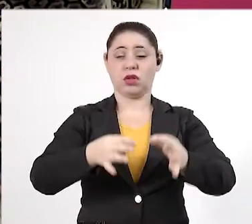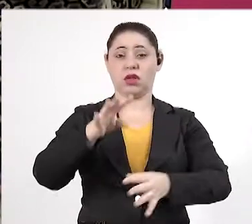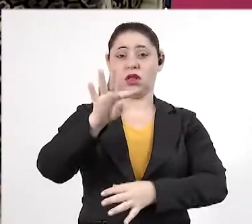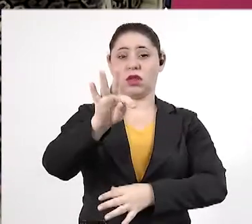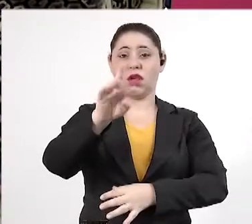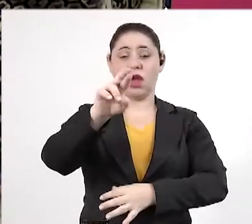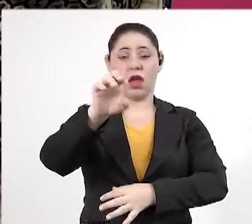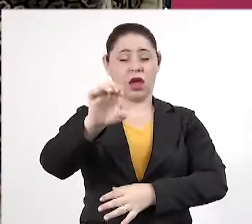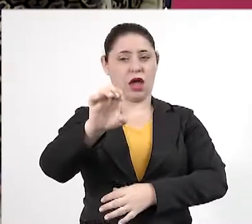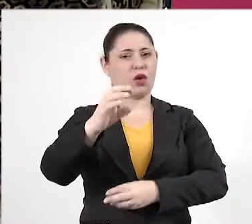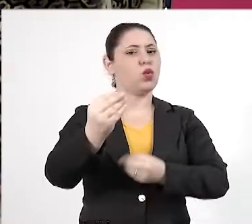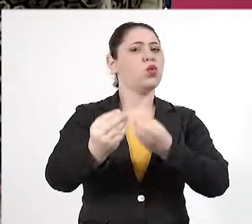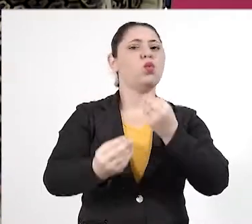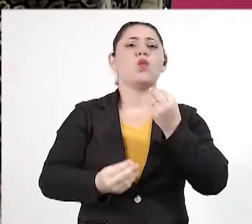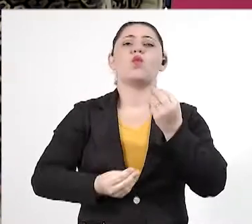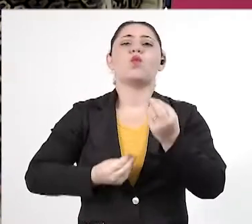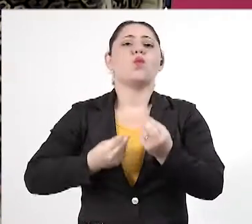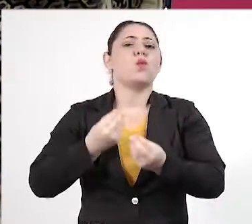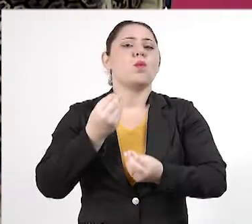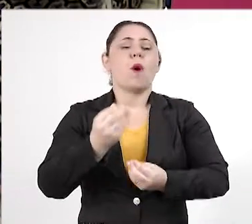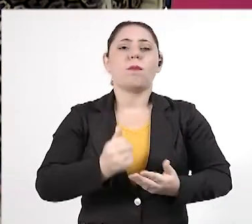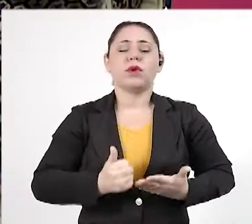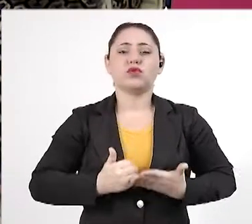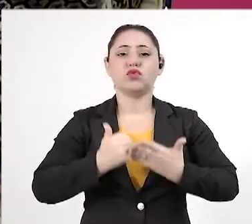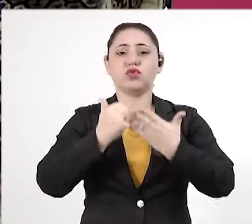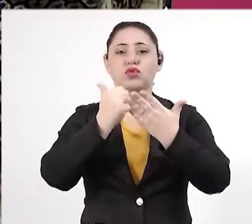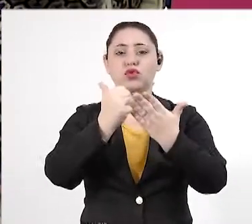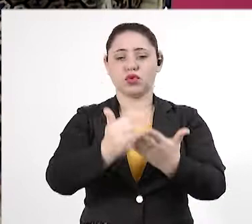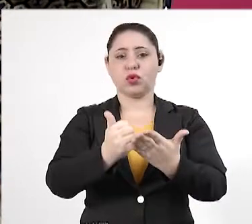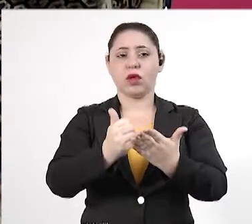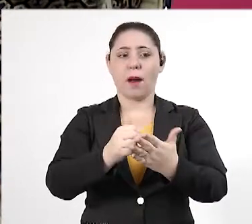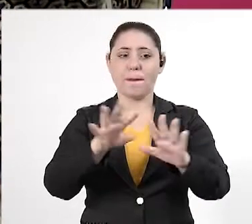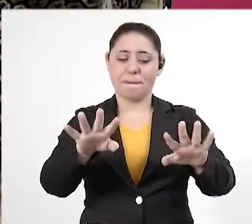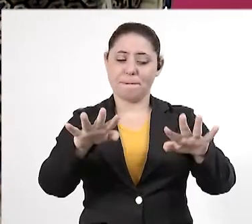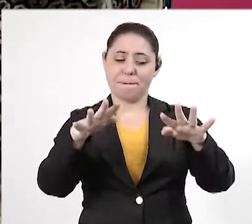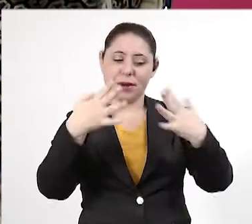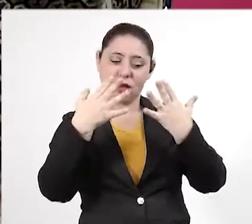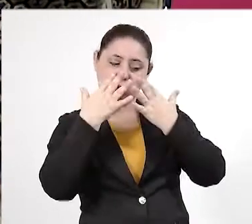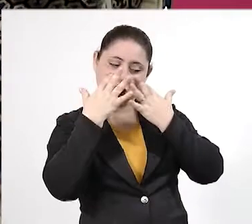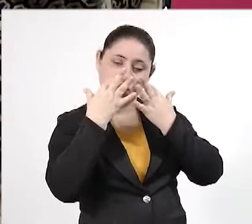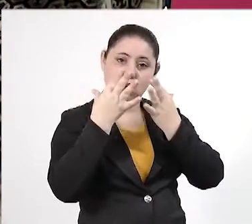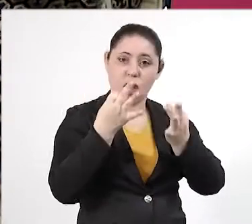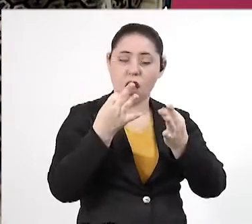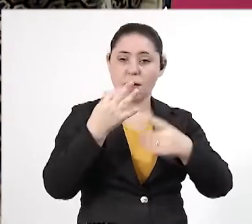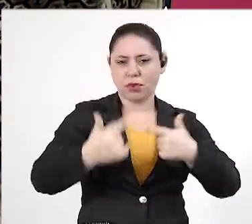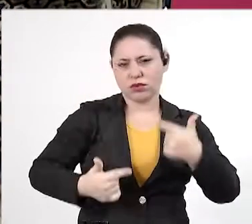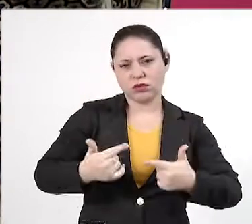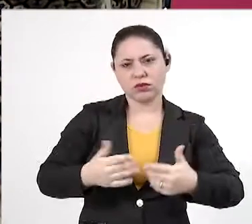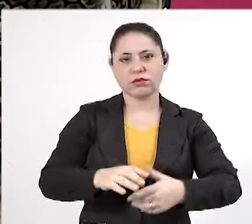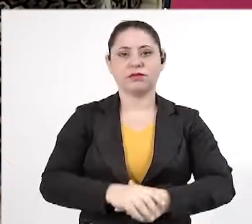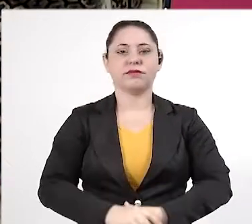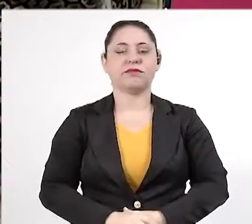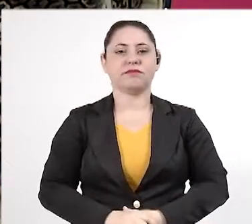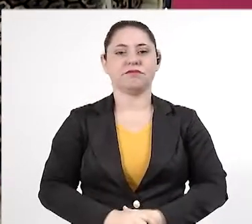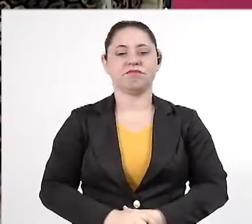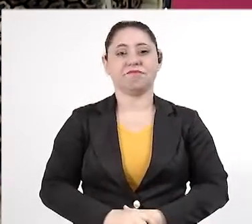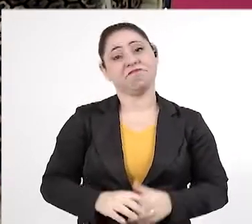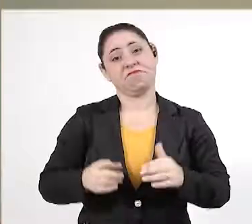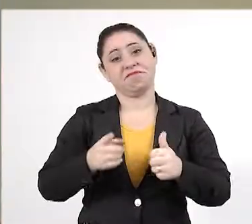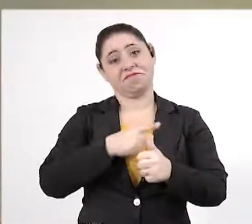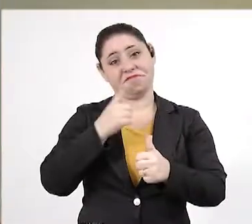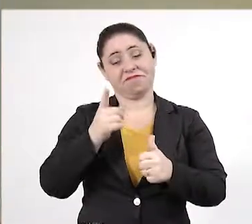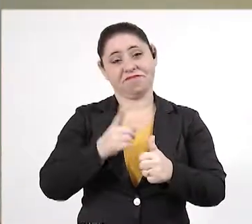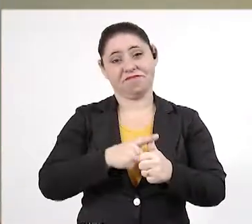do TRE, né, e como é que isso também contribuiu para a sua percepção em relação à política. Bom,